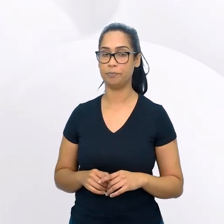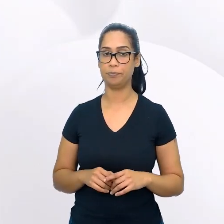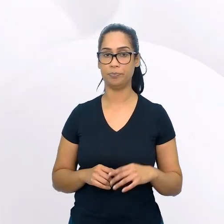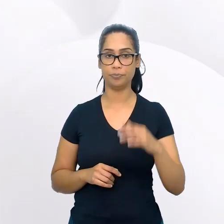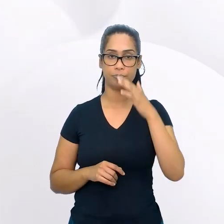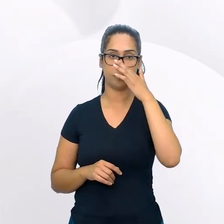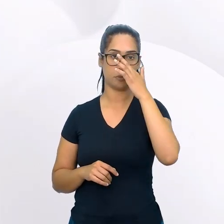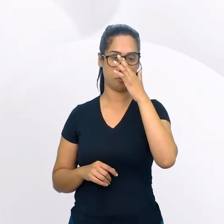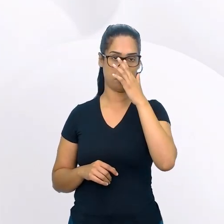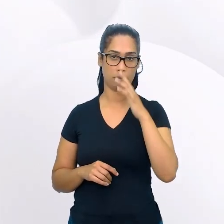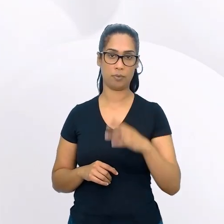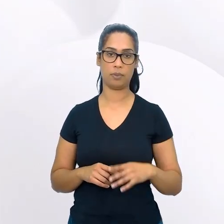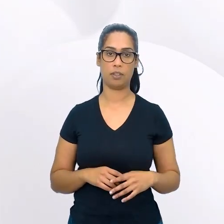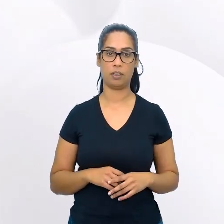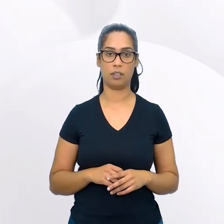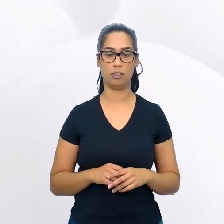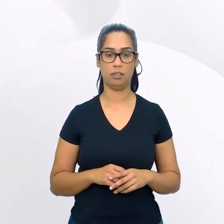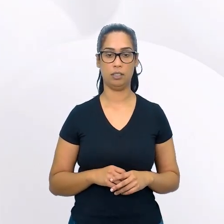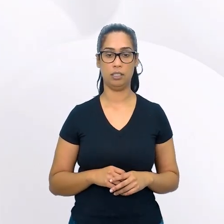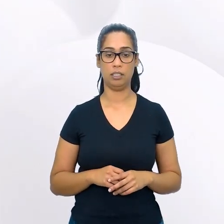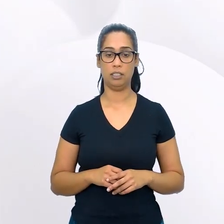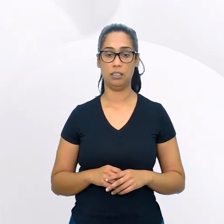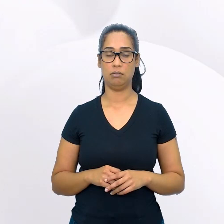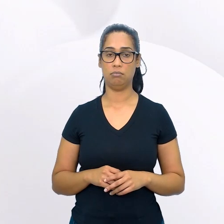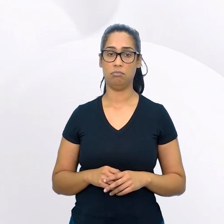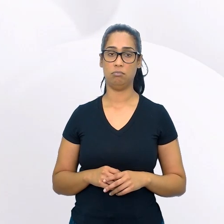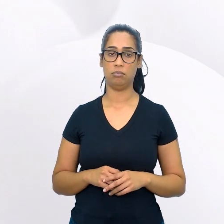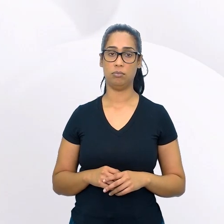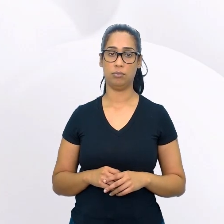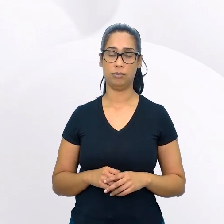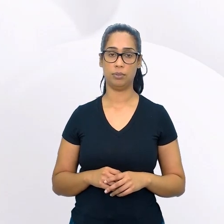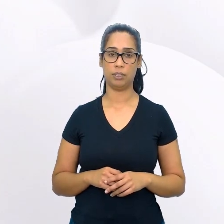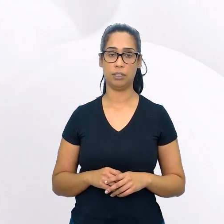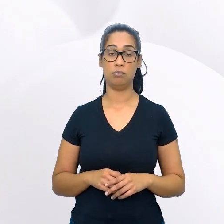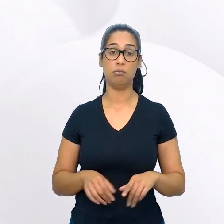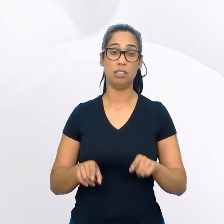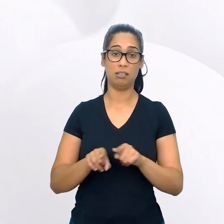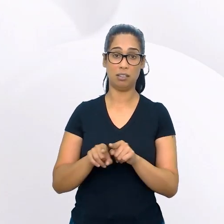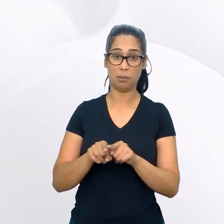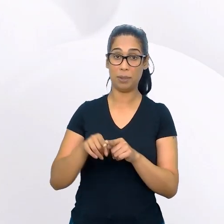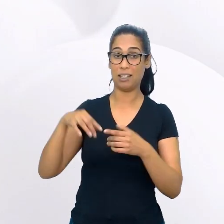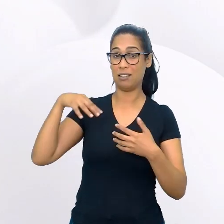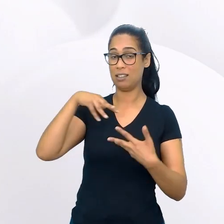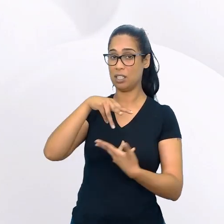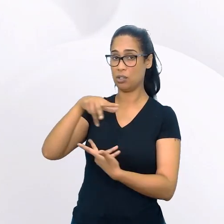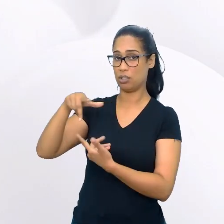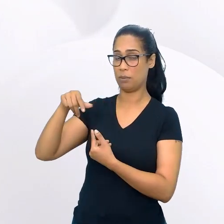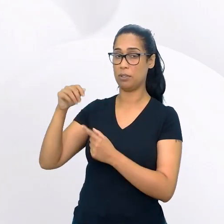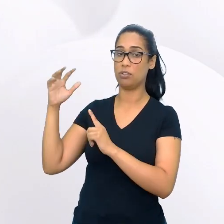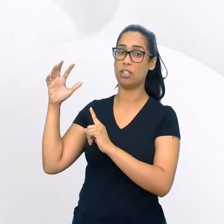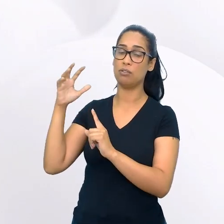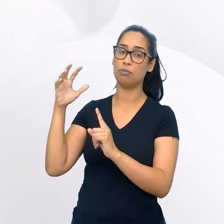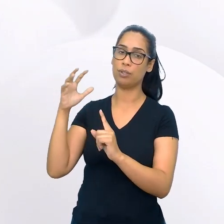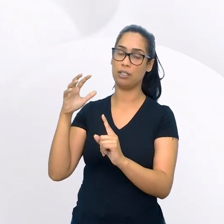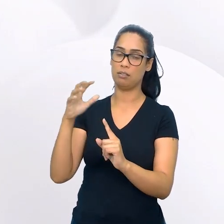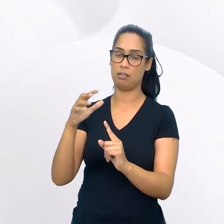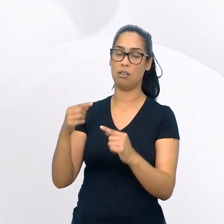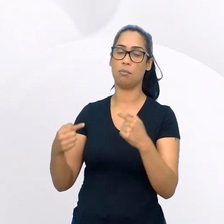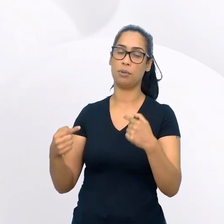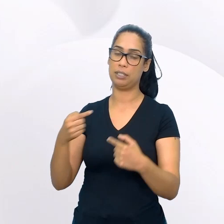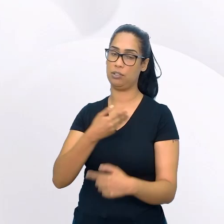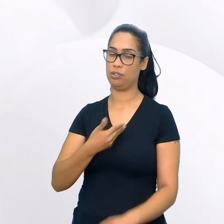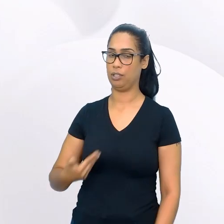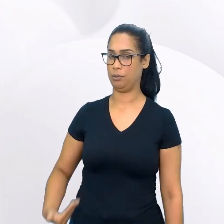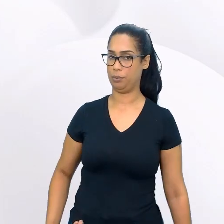órgãos internacionais né que debatem que influenciam a construção de políticas públicas